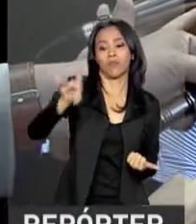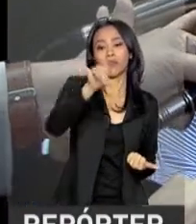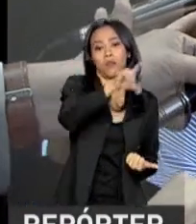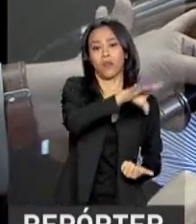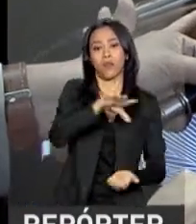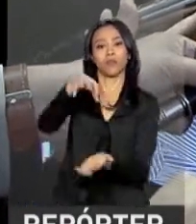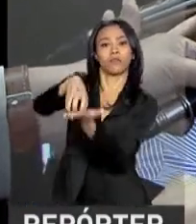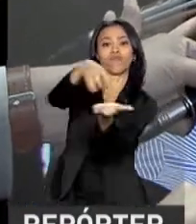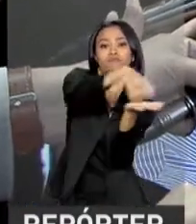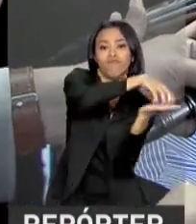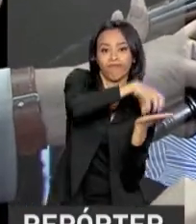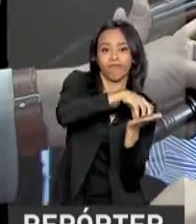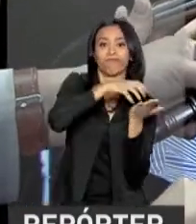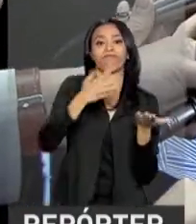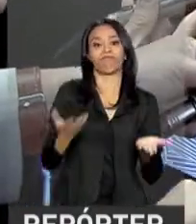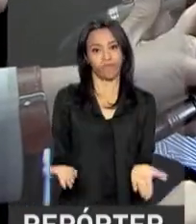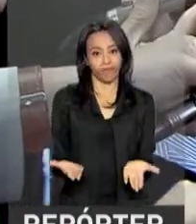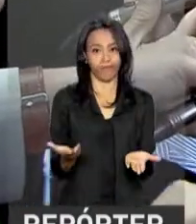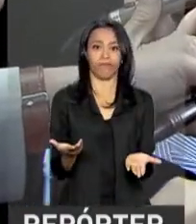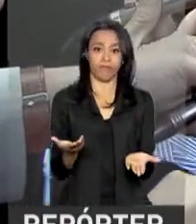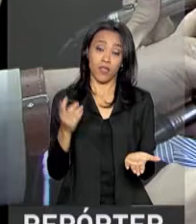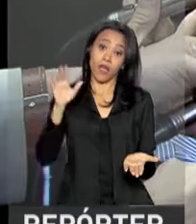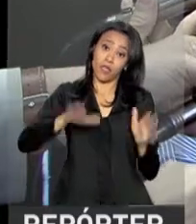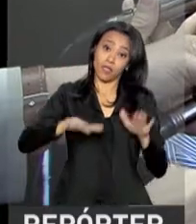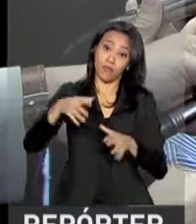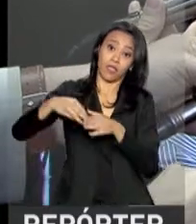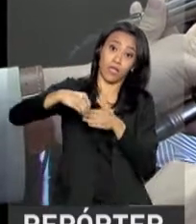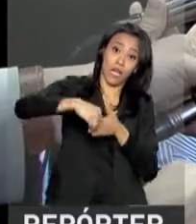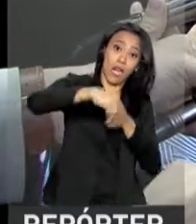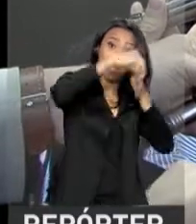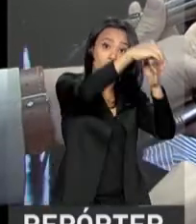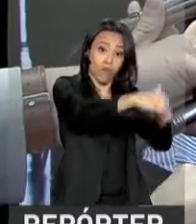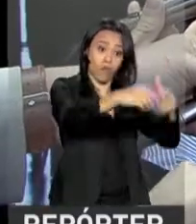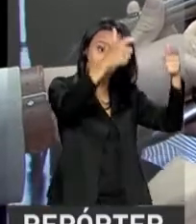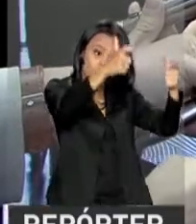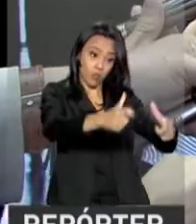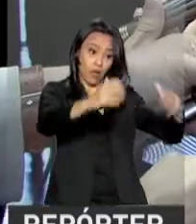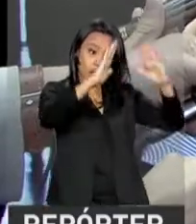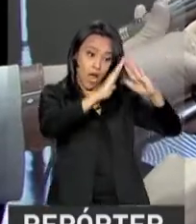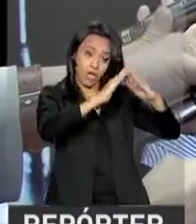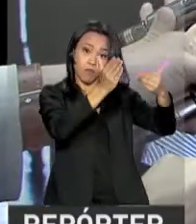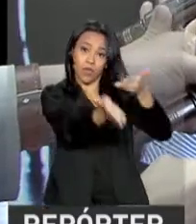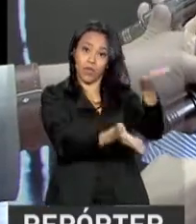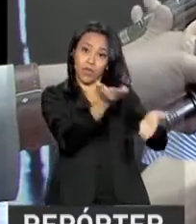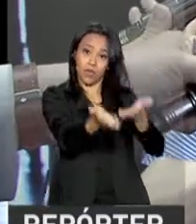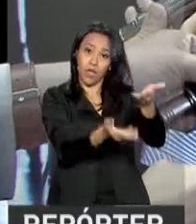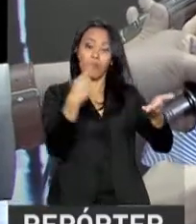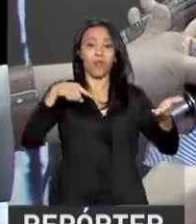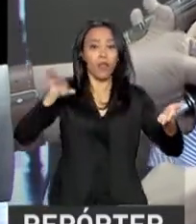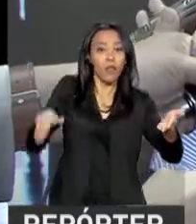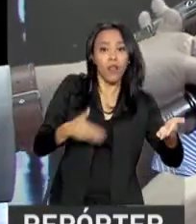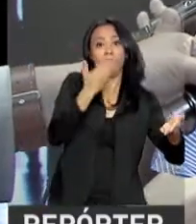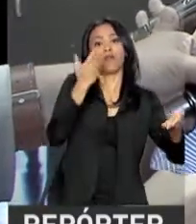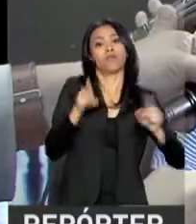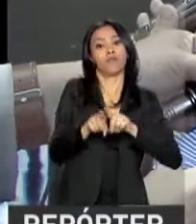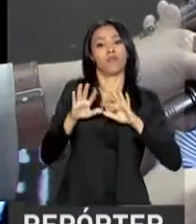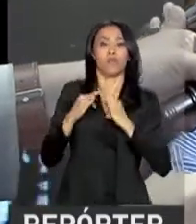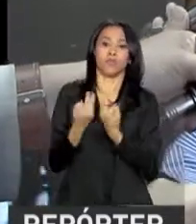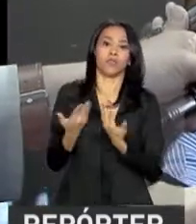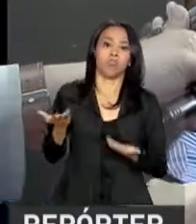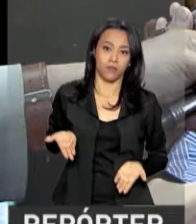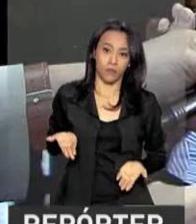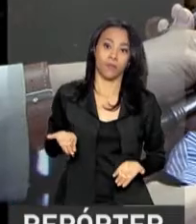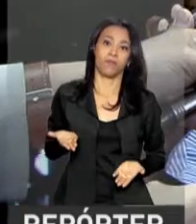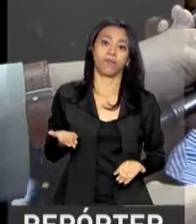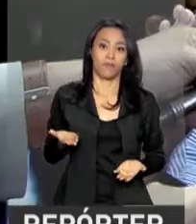possível. Em alguns casos será a comunidade terapêutica, porque reúne a família. Esse é o primeiro dado importante da comunidade terapêutica. Ela